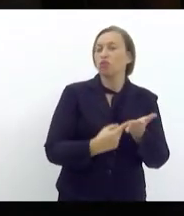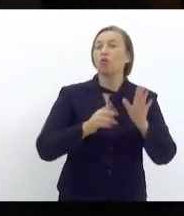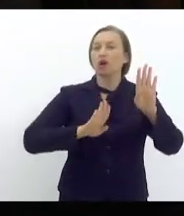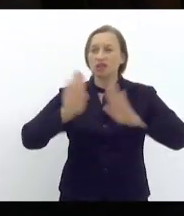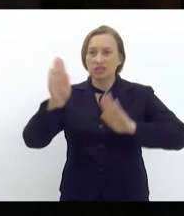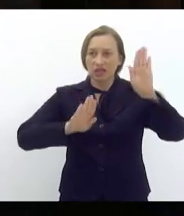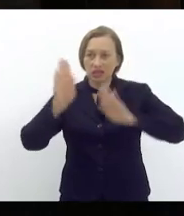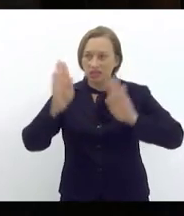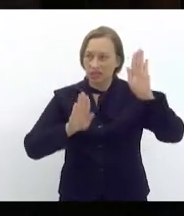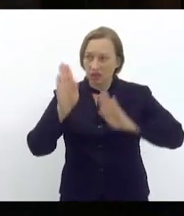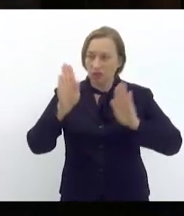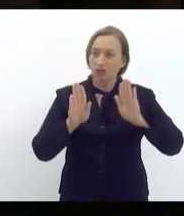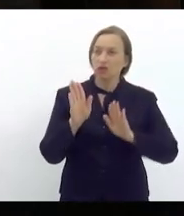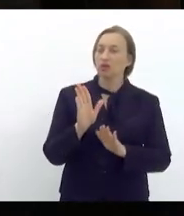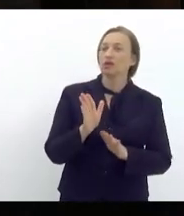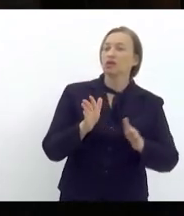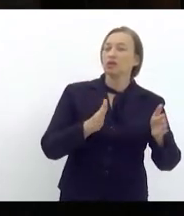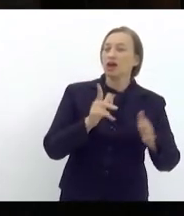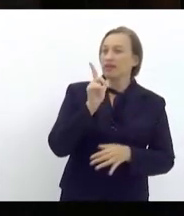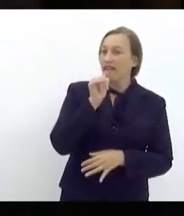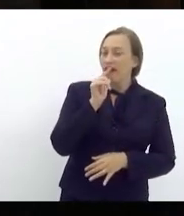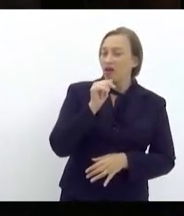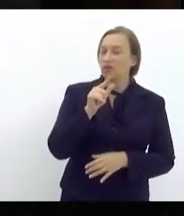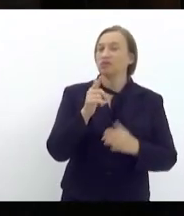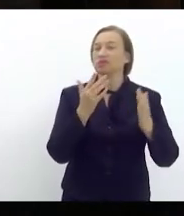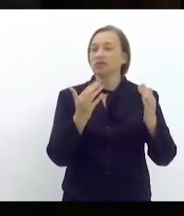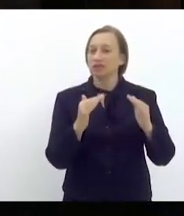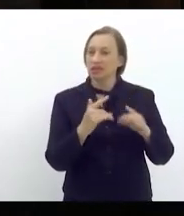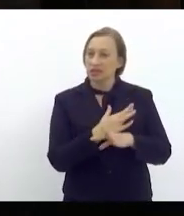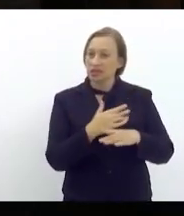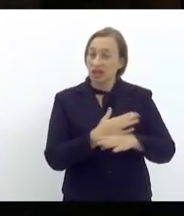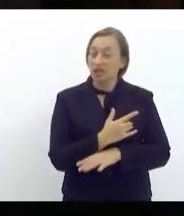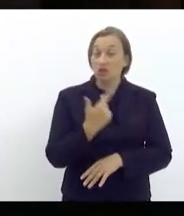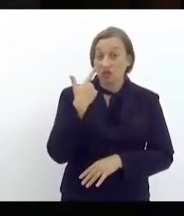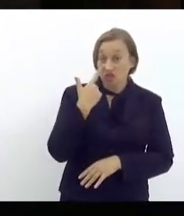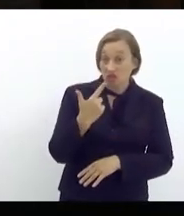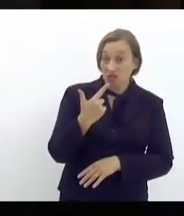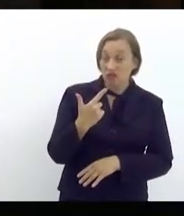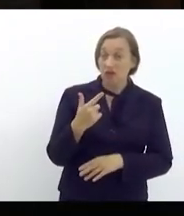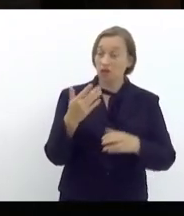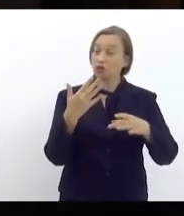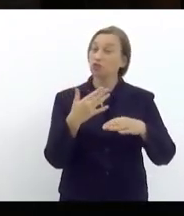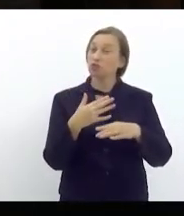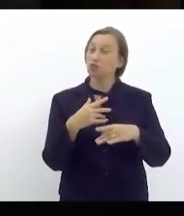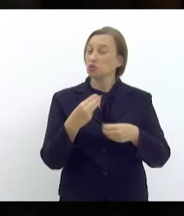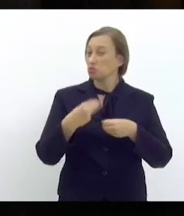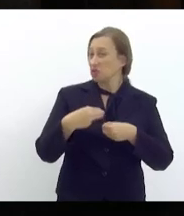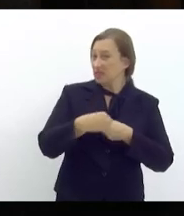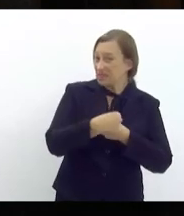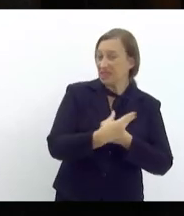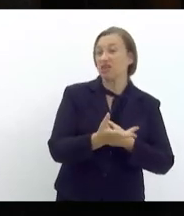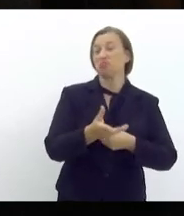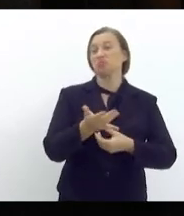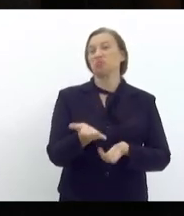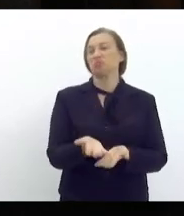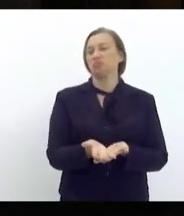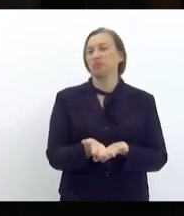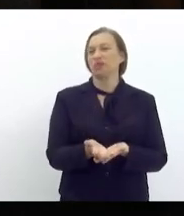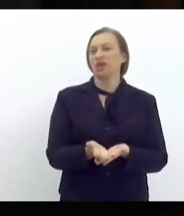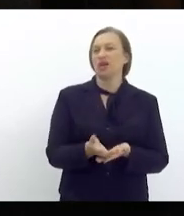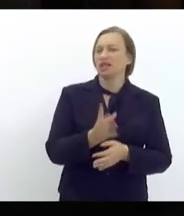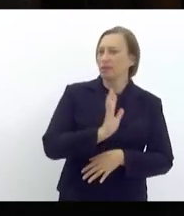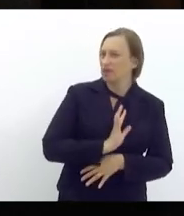a outorga da água naquela cidade e quando a gente anda pelos municípios da Baixada da região